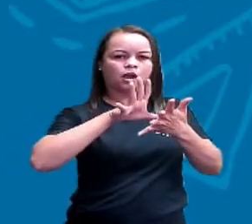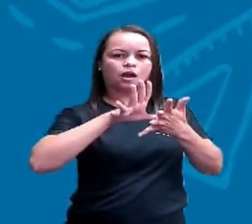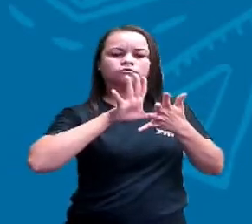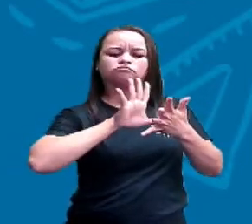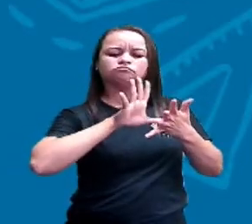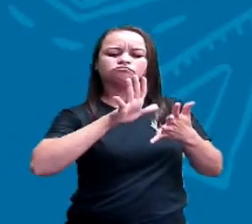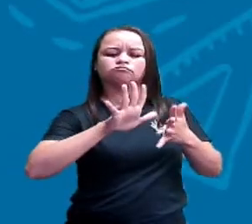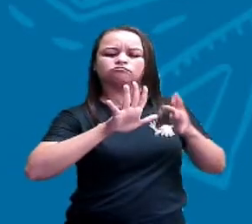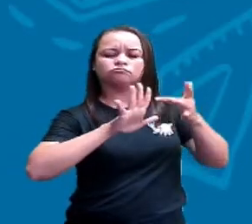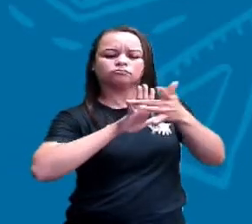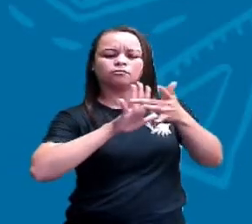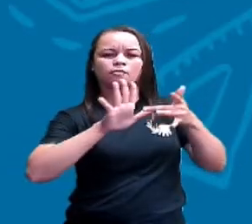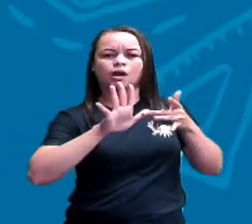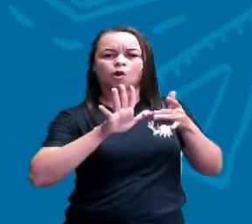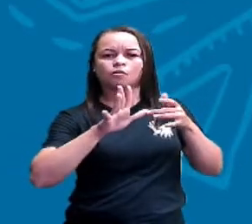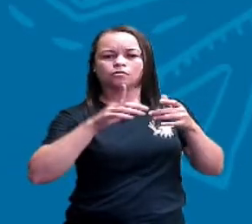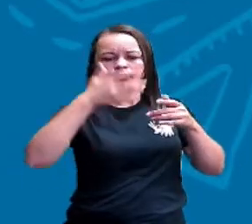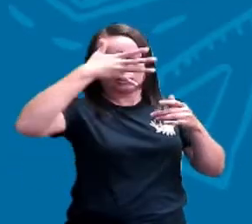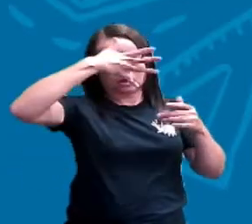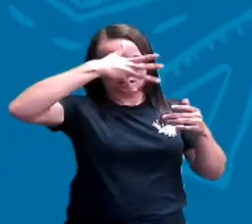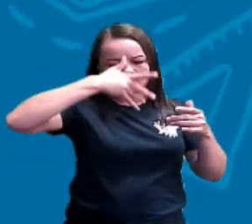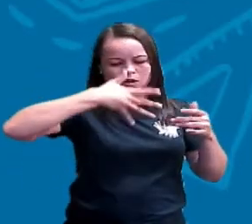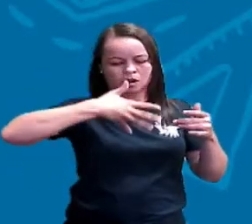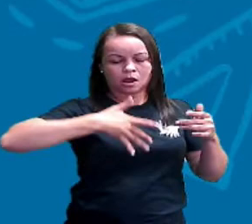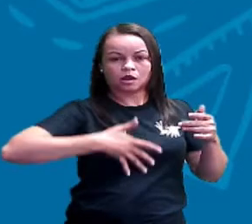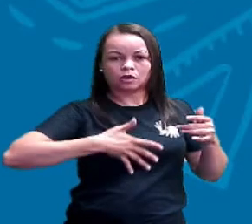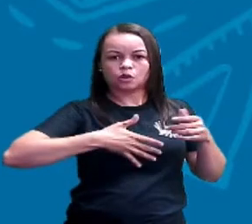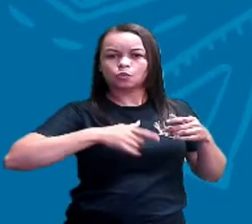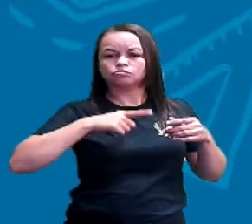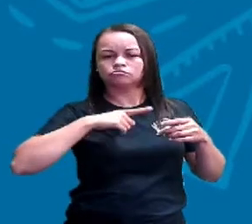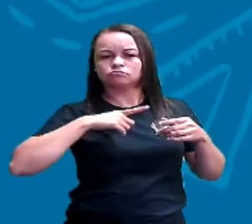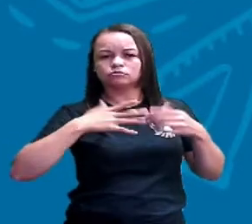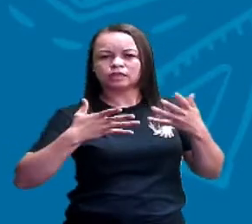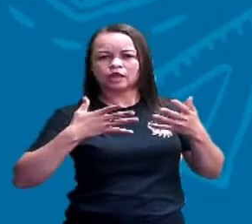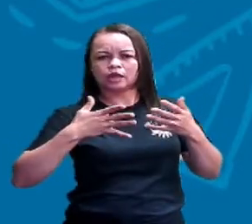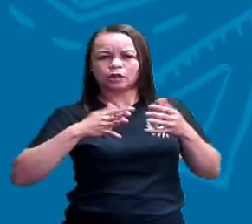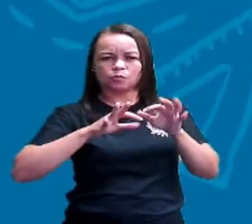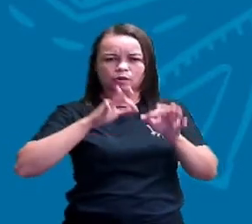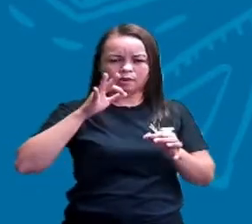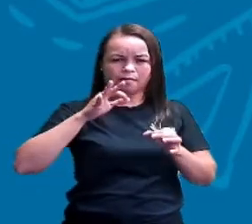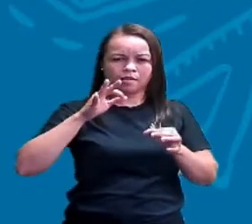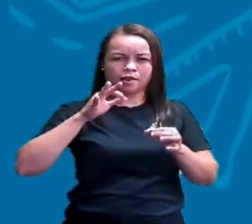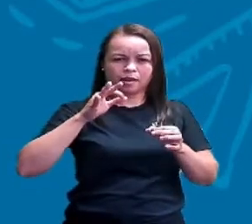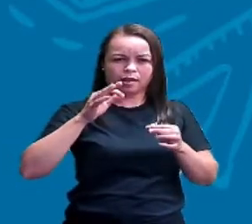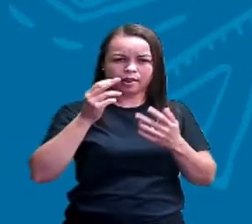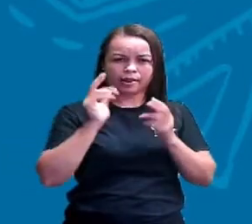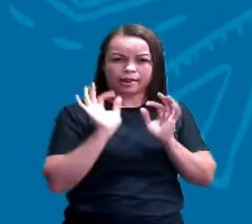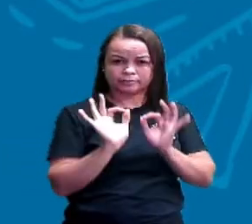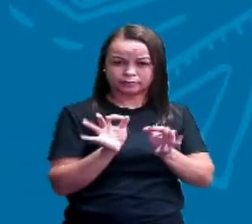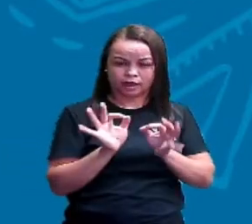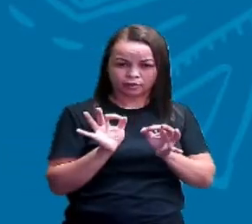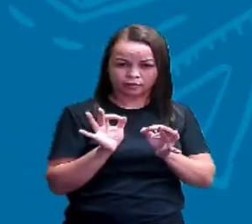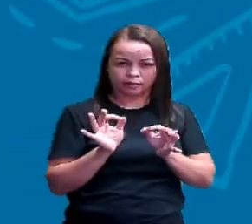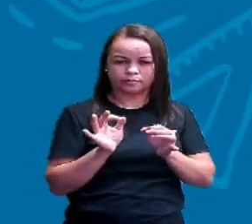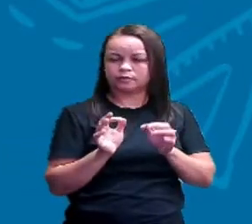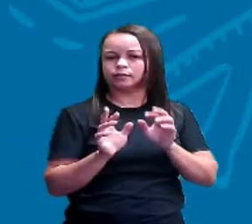eu tenho. Isso é uma medida padronizada? Não, não. Isso é uma medida